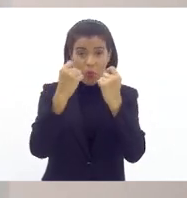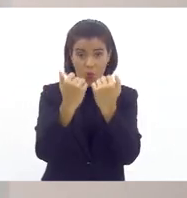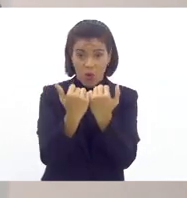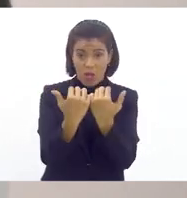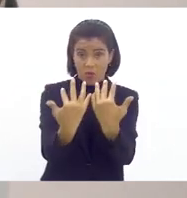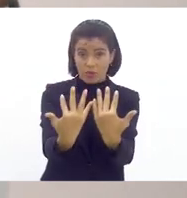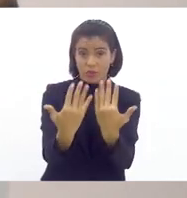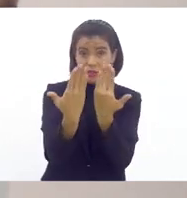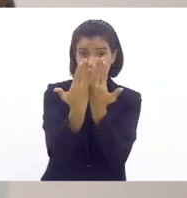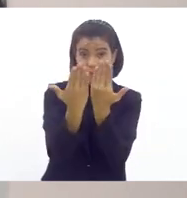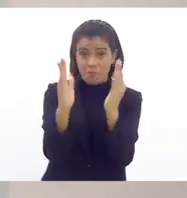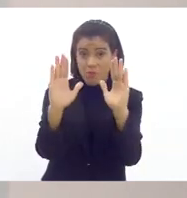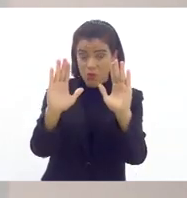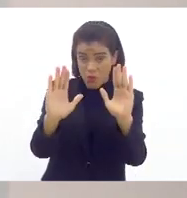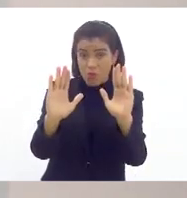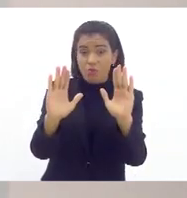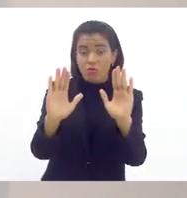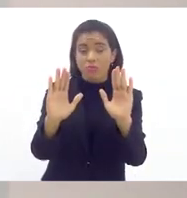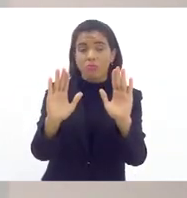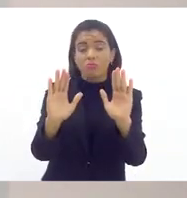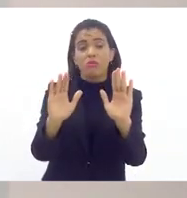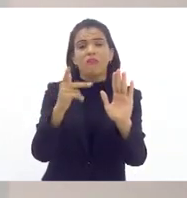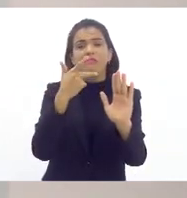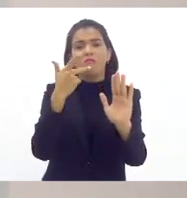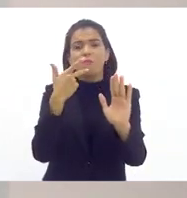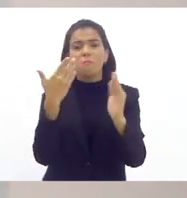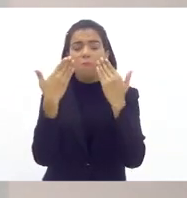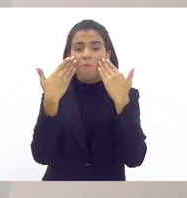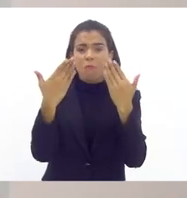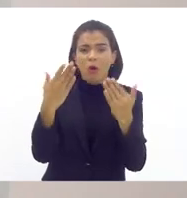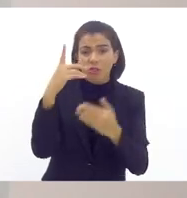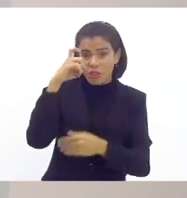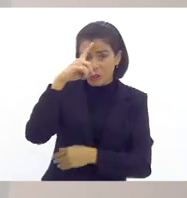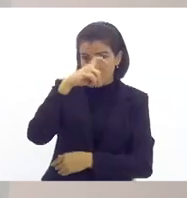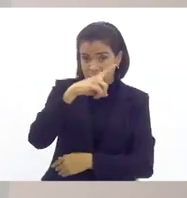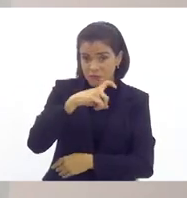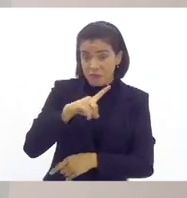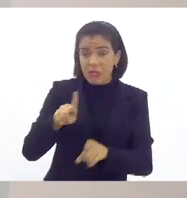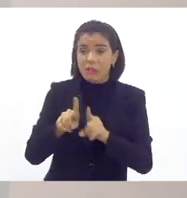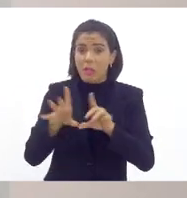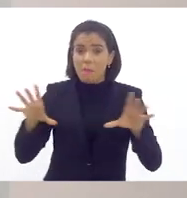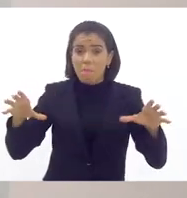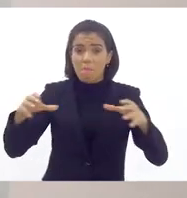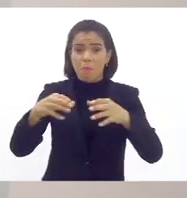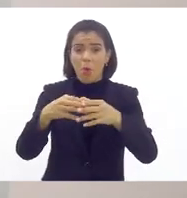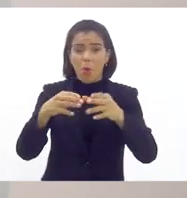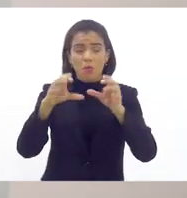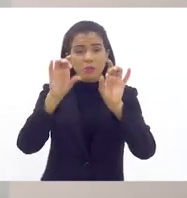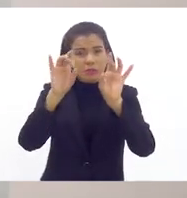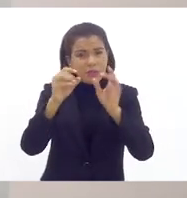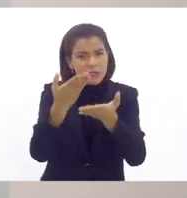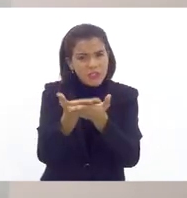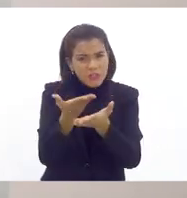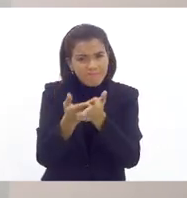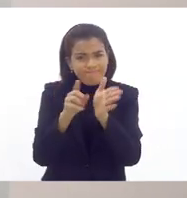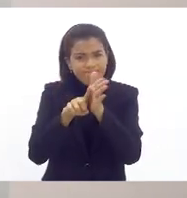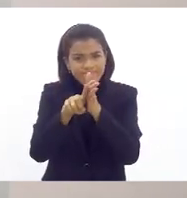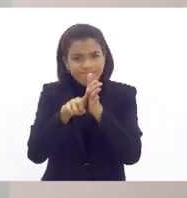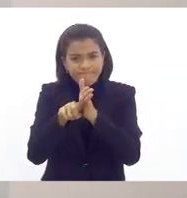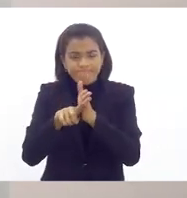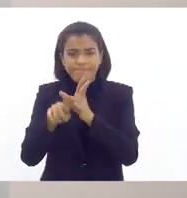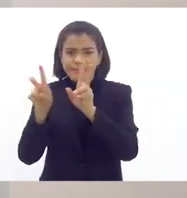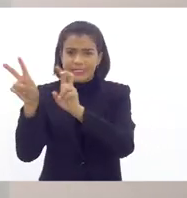pública que traz as dificuldades e que concentra ativistas, especialistas nos temas, nos